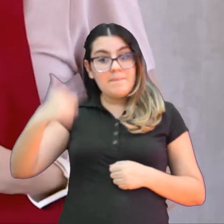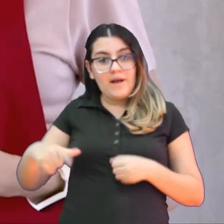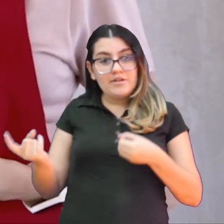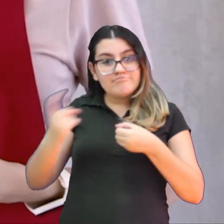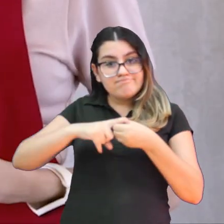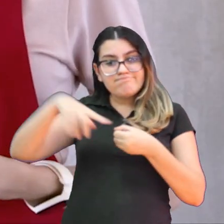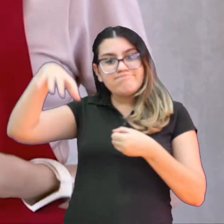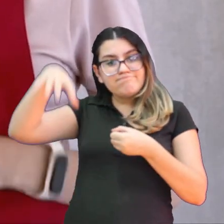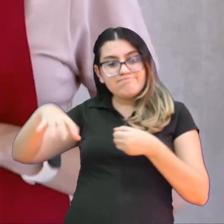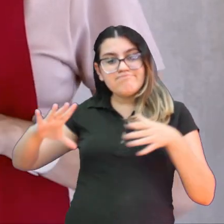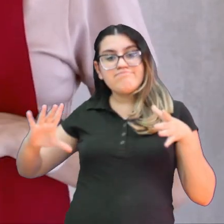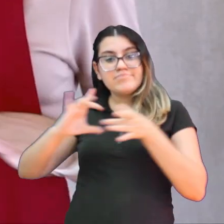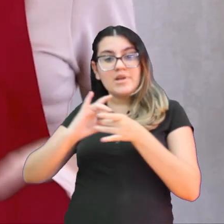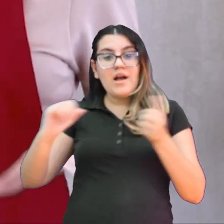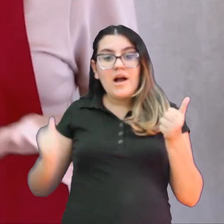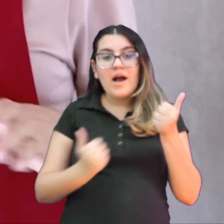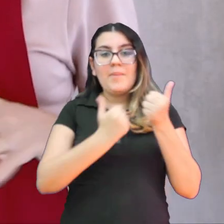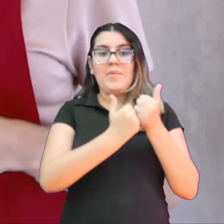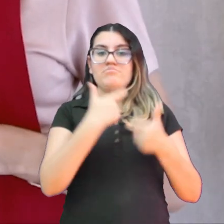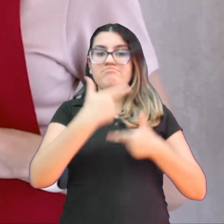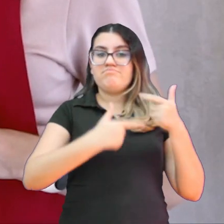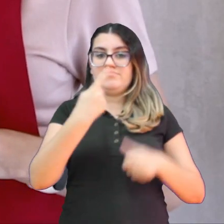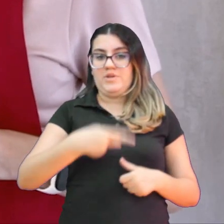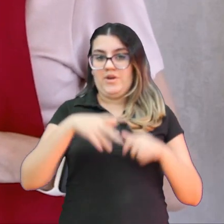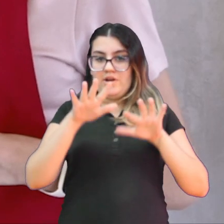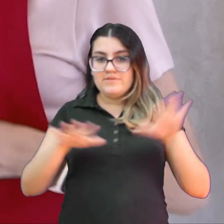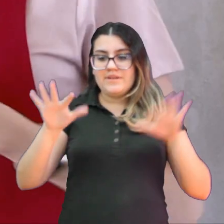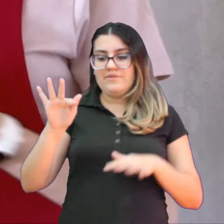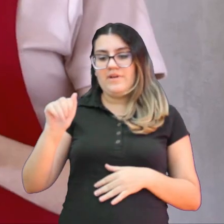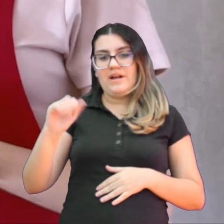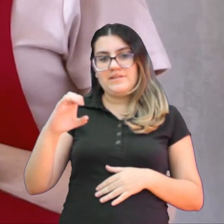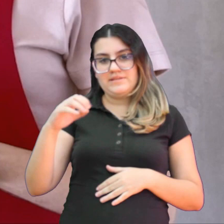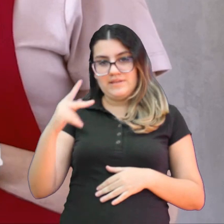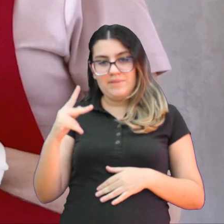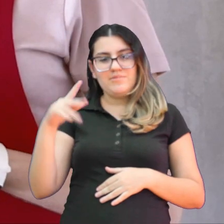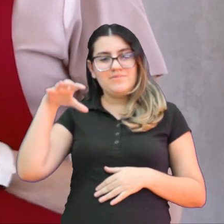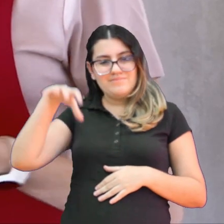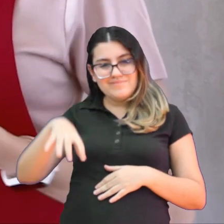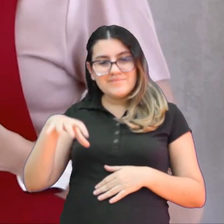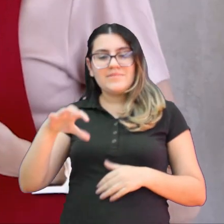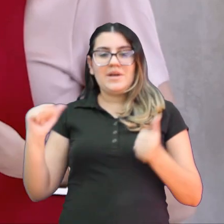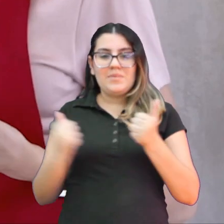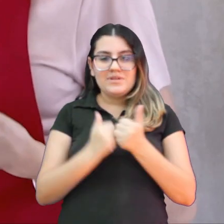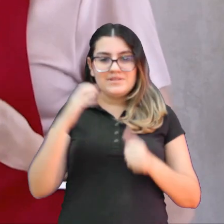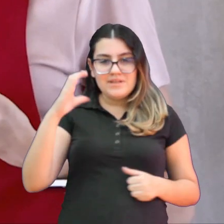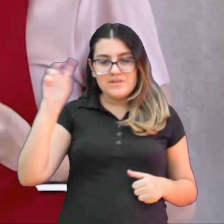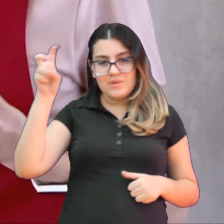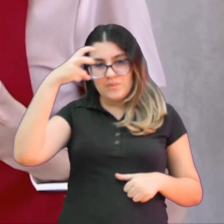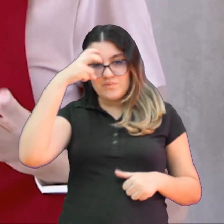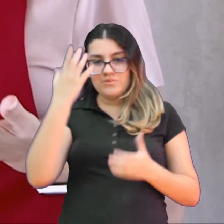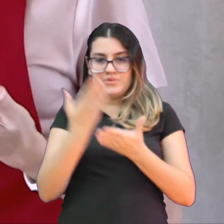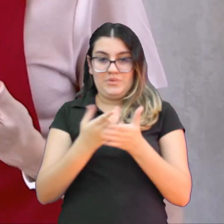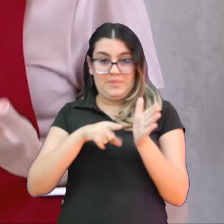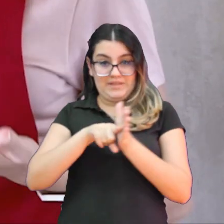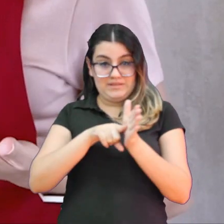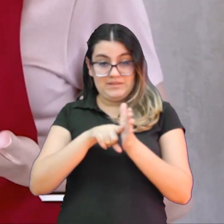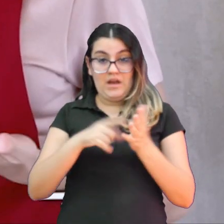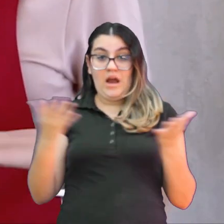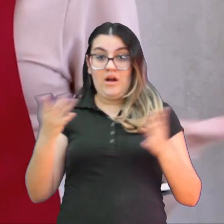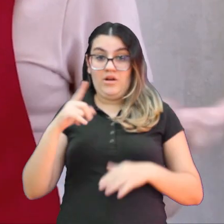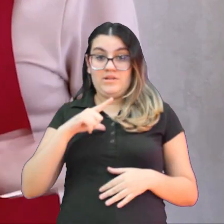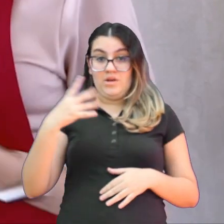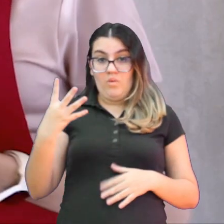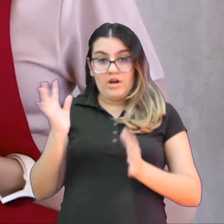credenciou mais uma fundação para dar apoio às atividades da UFC. É a FACEP, Fundação de Apoio à Ciência, Cultura, Estudos e